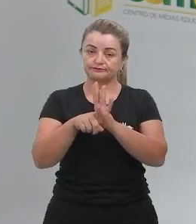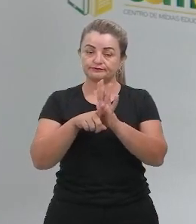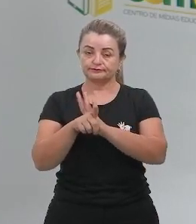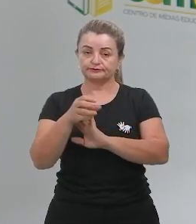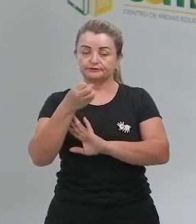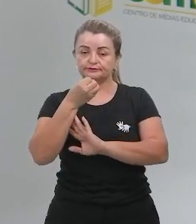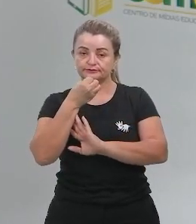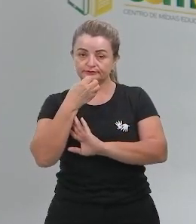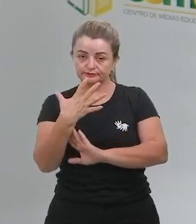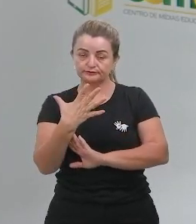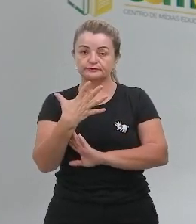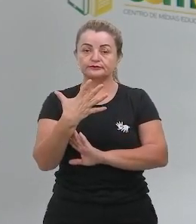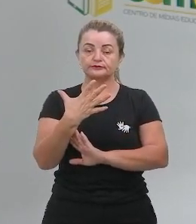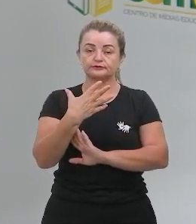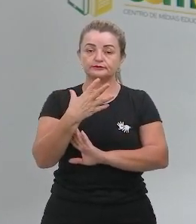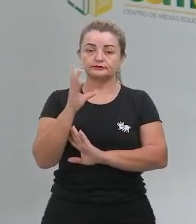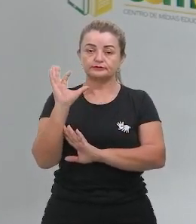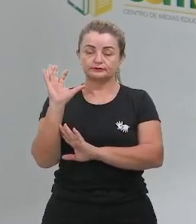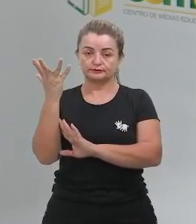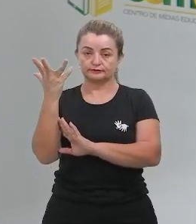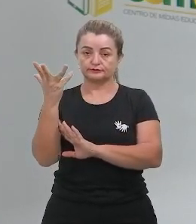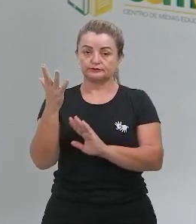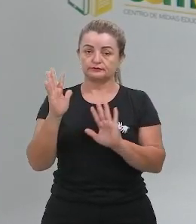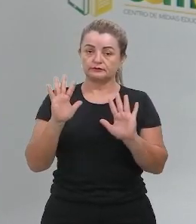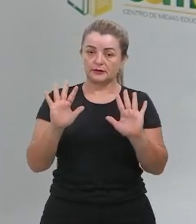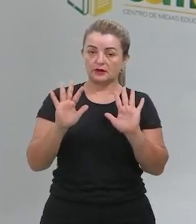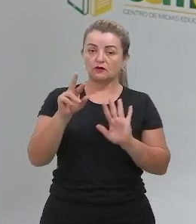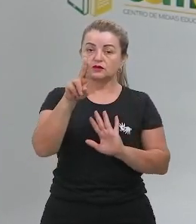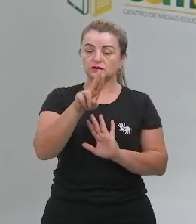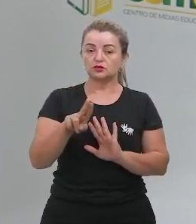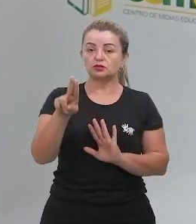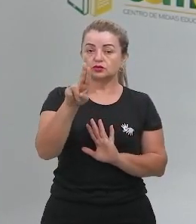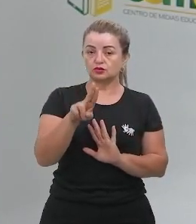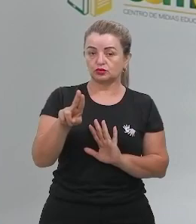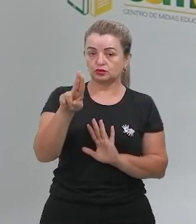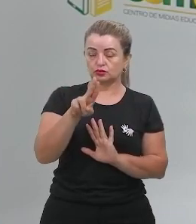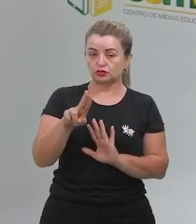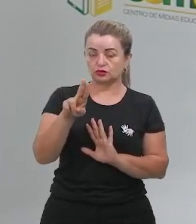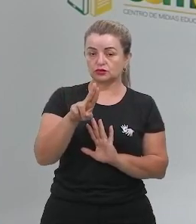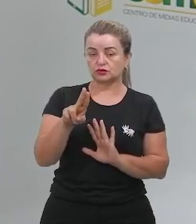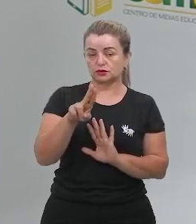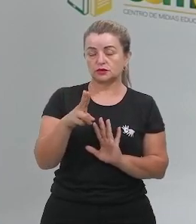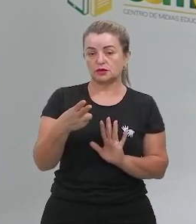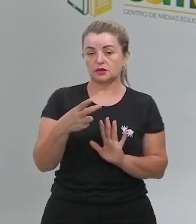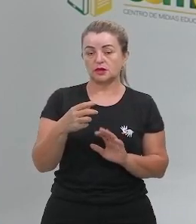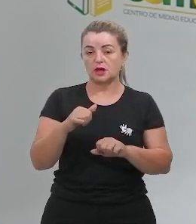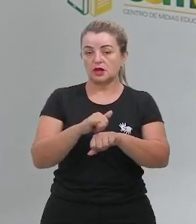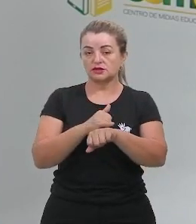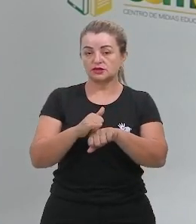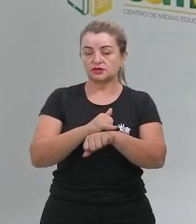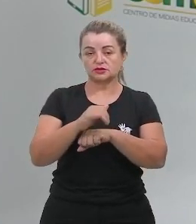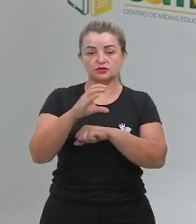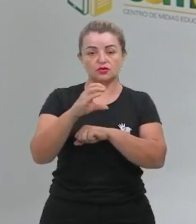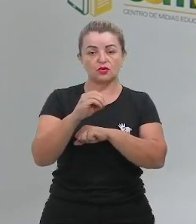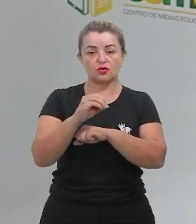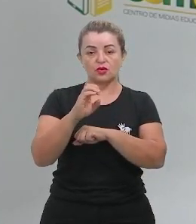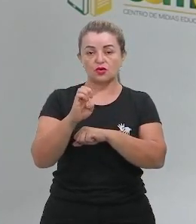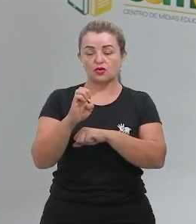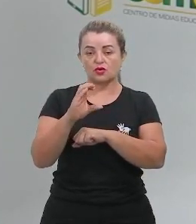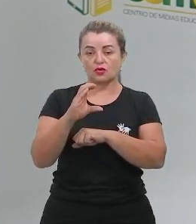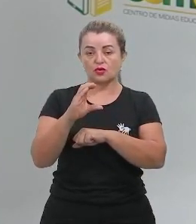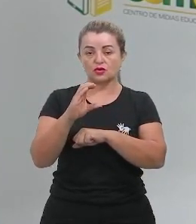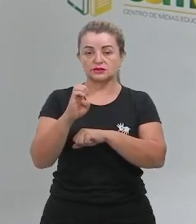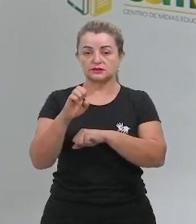trabalhar. Lembrando a vocês que se você utilizar ela, utilizando a lei dos cossenos, você vai para um grau de dificuldade bem